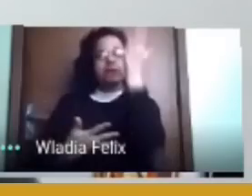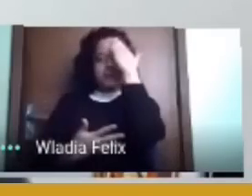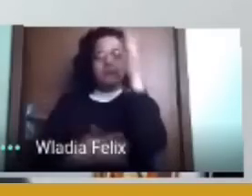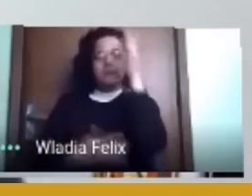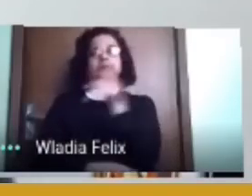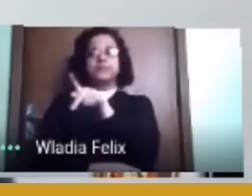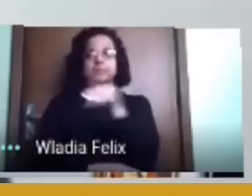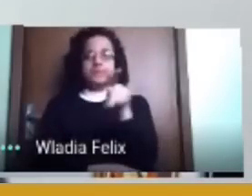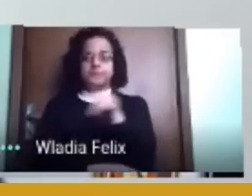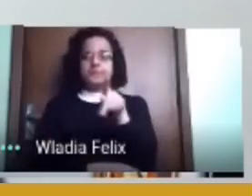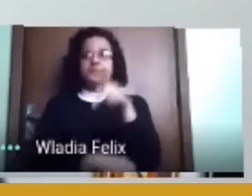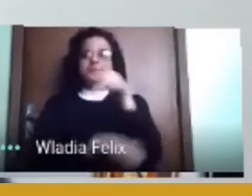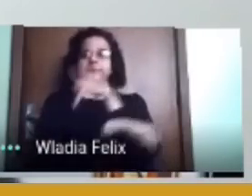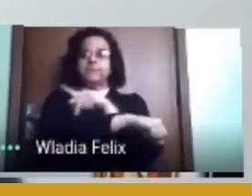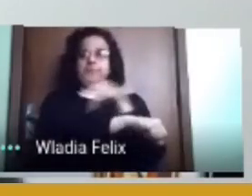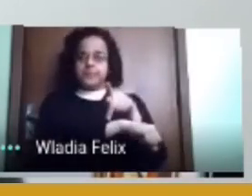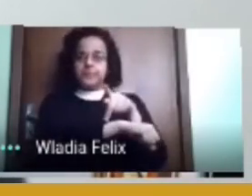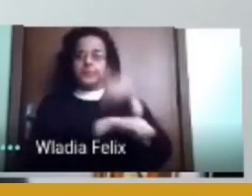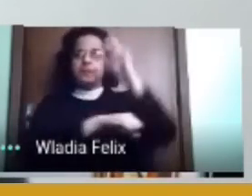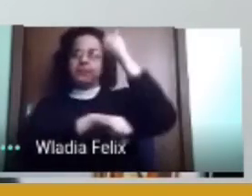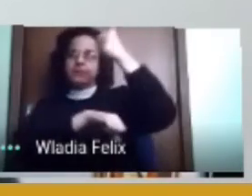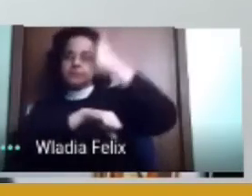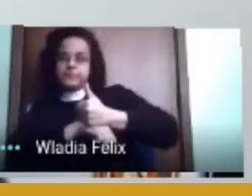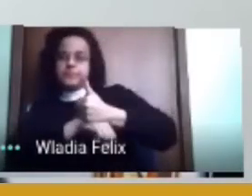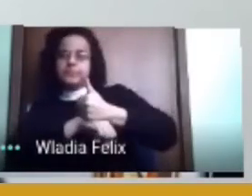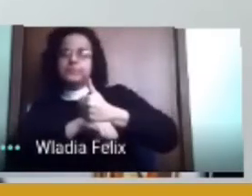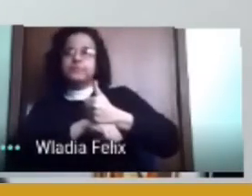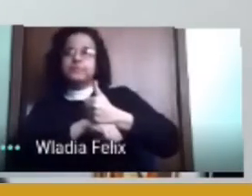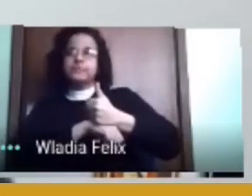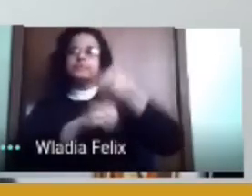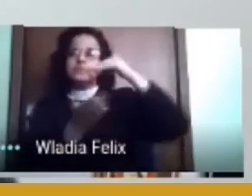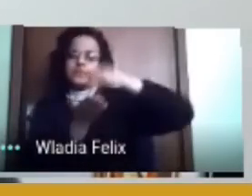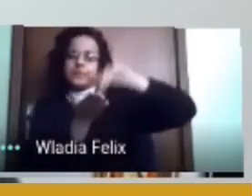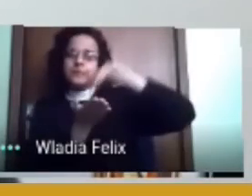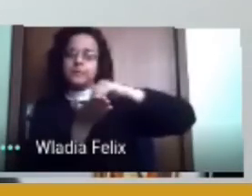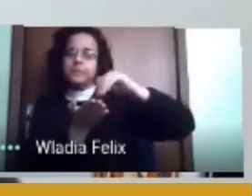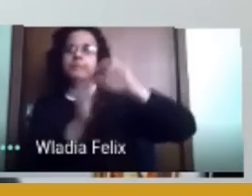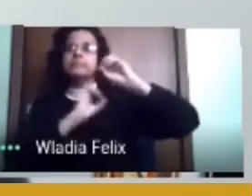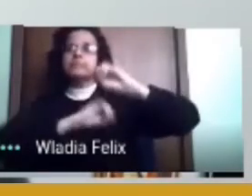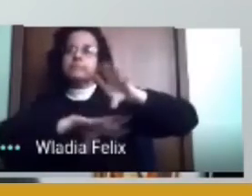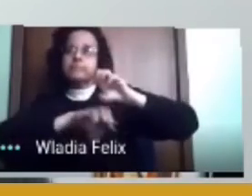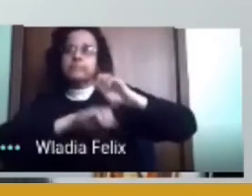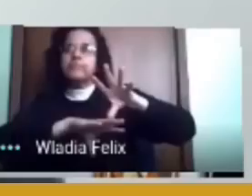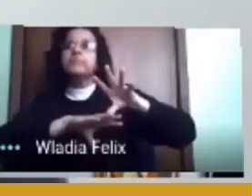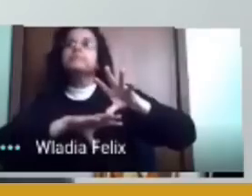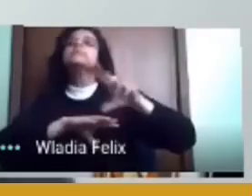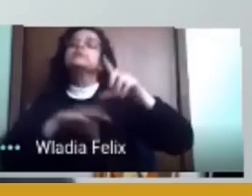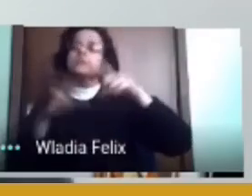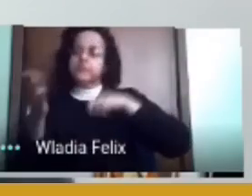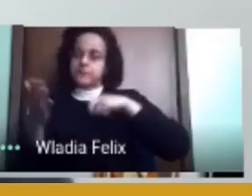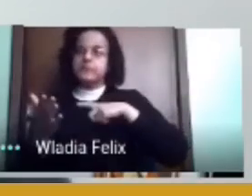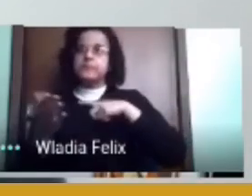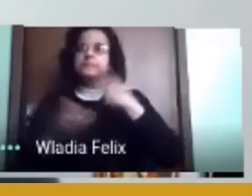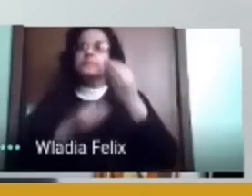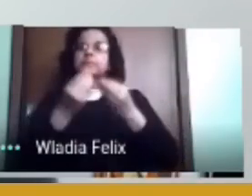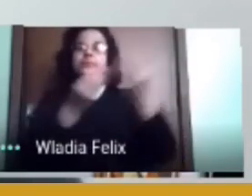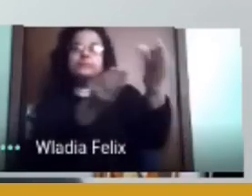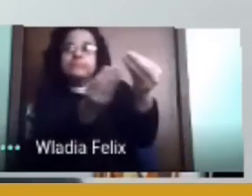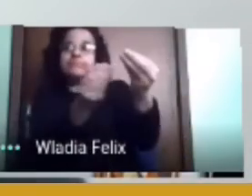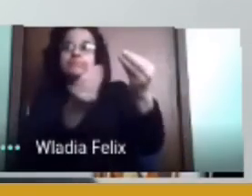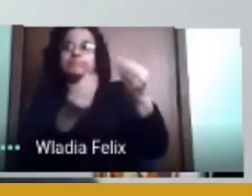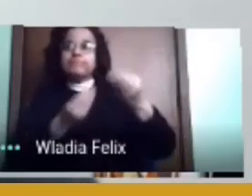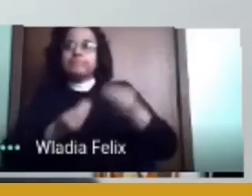diretor, uma diretora, um secretário de educação, uma secretária de educação passa ao receber a notícia de que uma criança